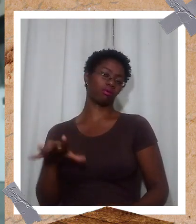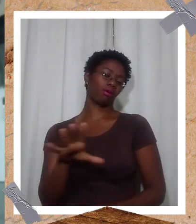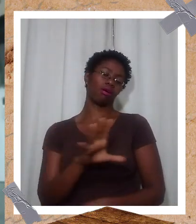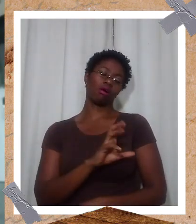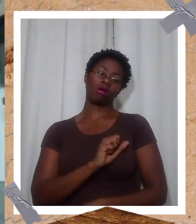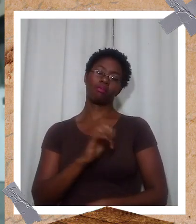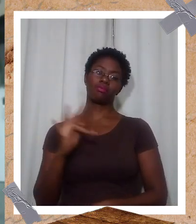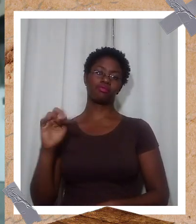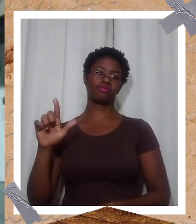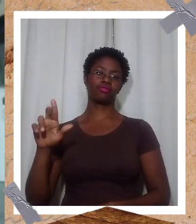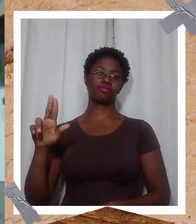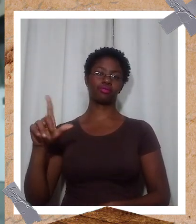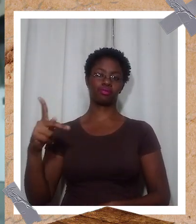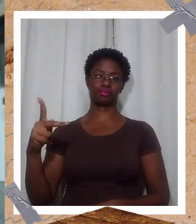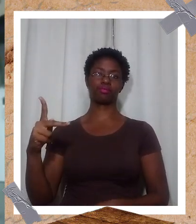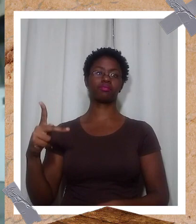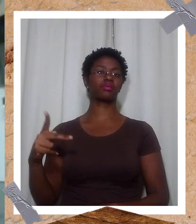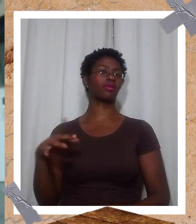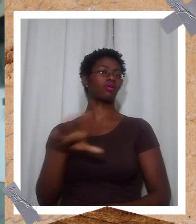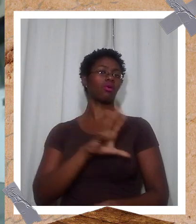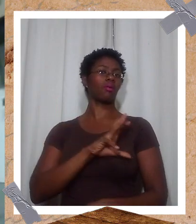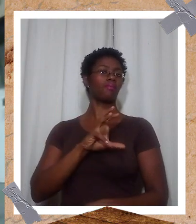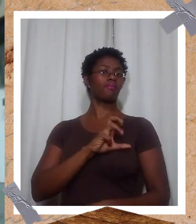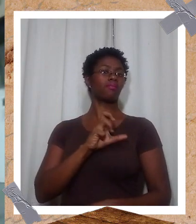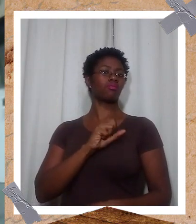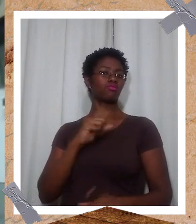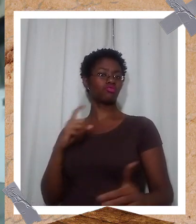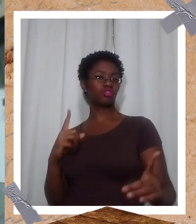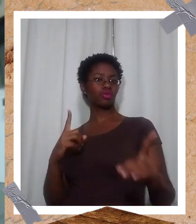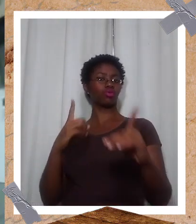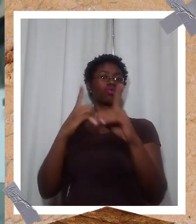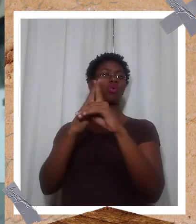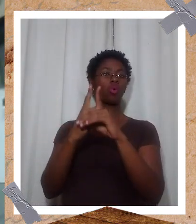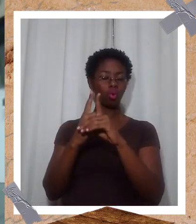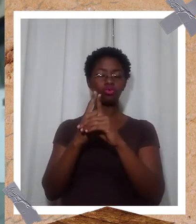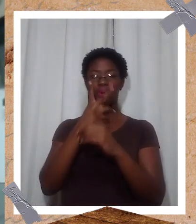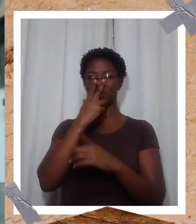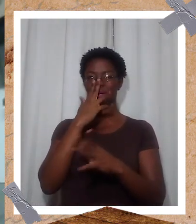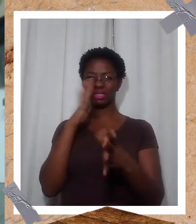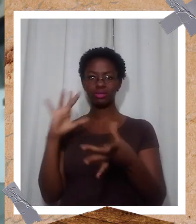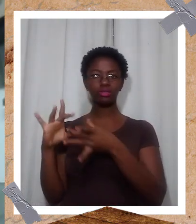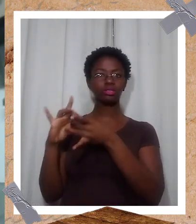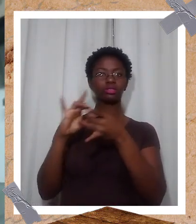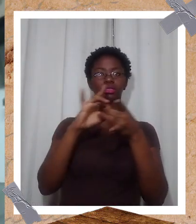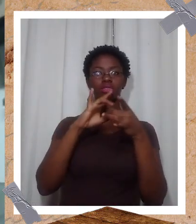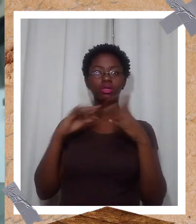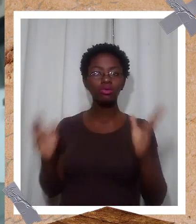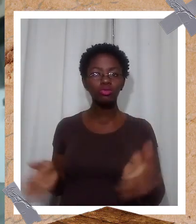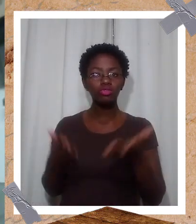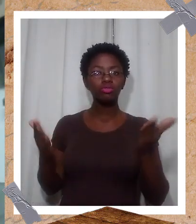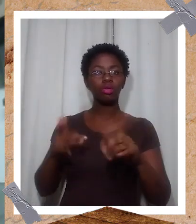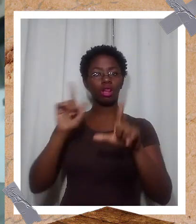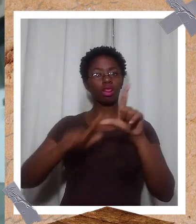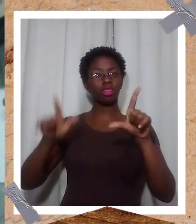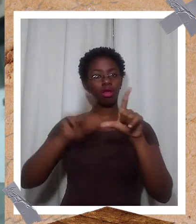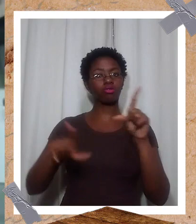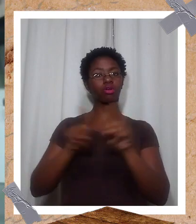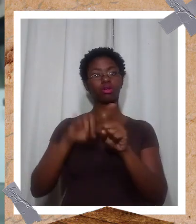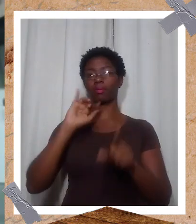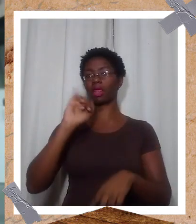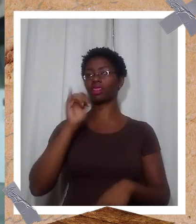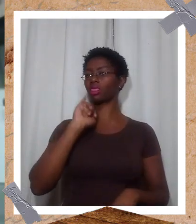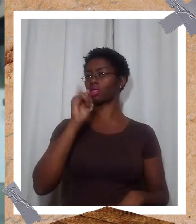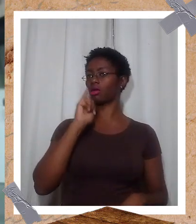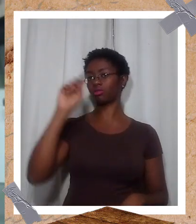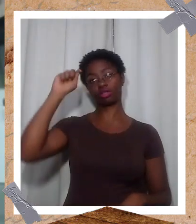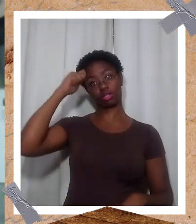FLUP, uma história de descoberta, de paixão por essa conexão propiciada pela literatura e por narrativas negras. Então, a FLUP